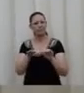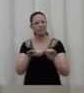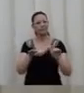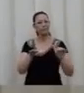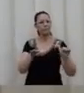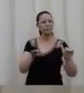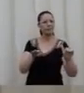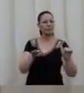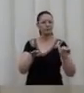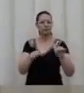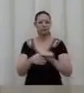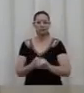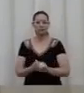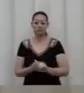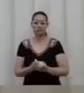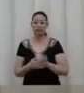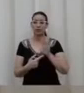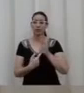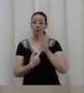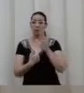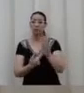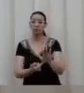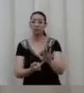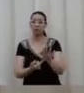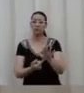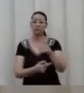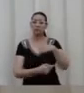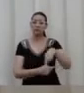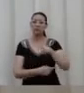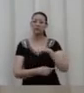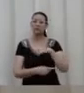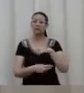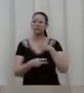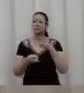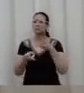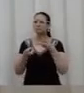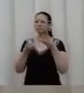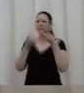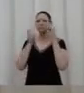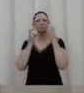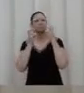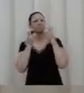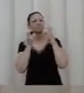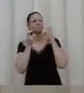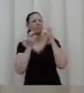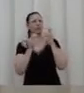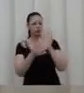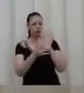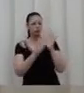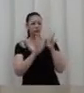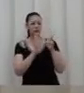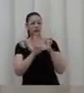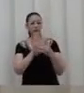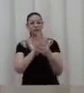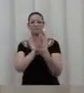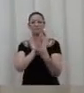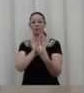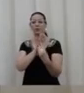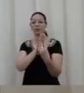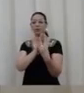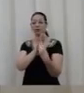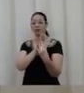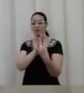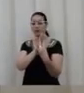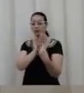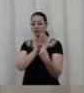eu tô aqui se revela os nossos olhos Jesus o guia e modelo e